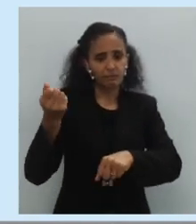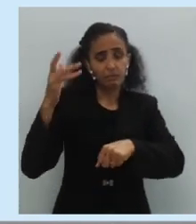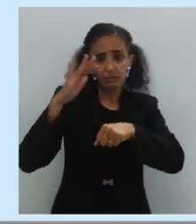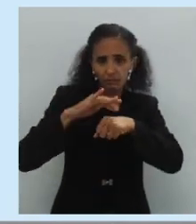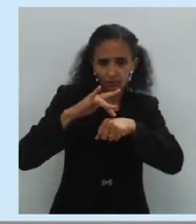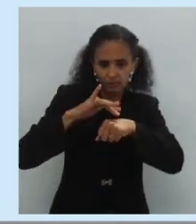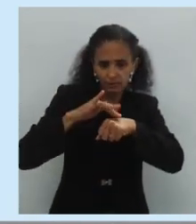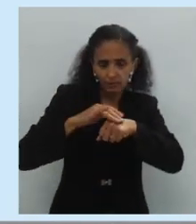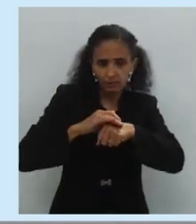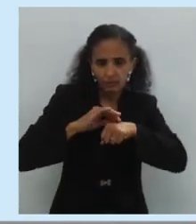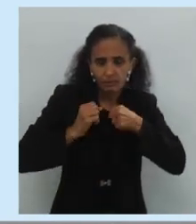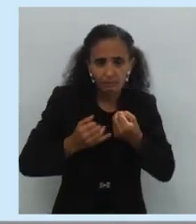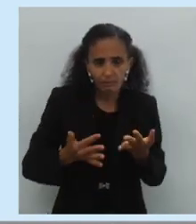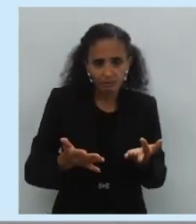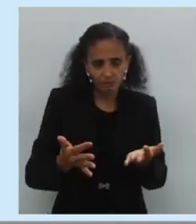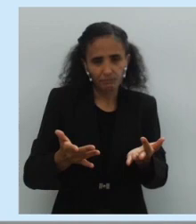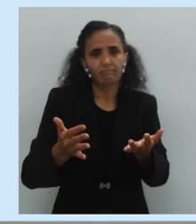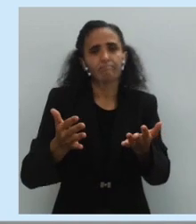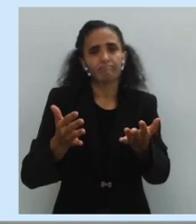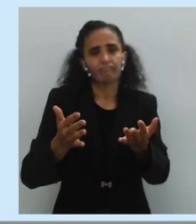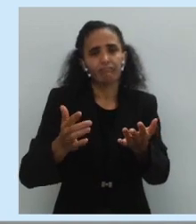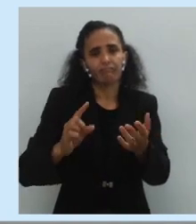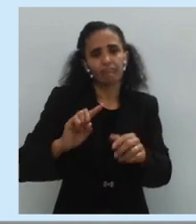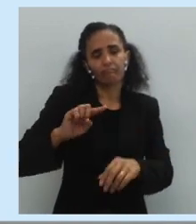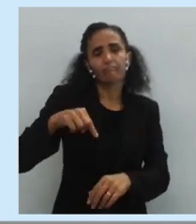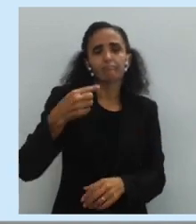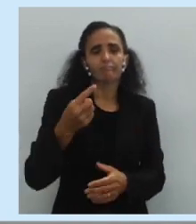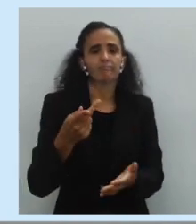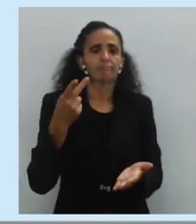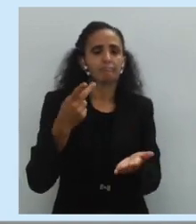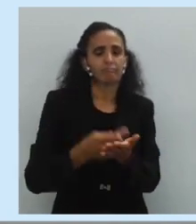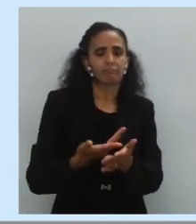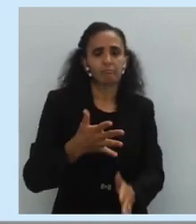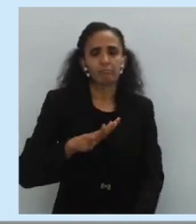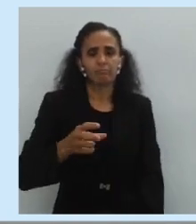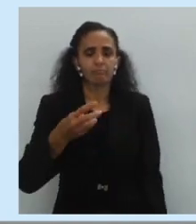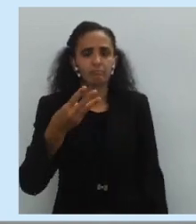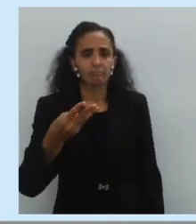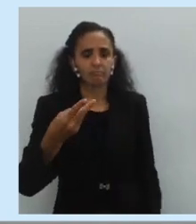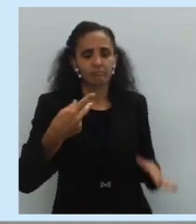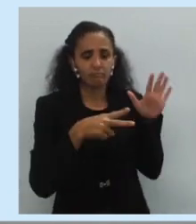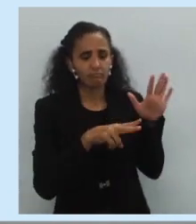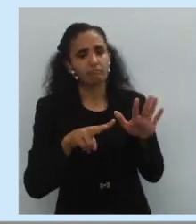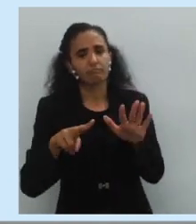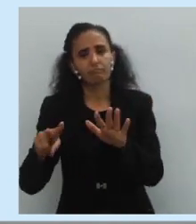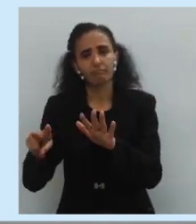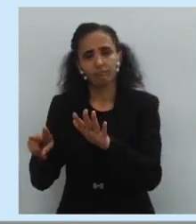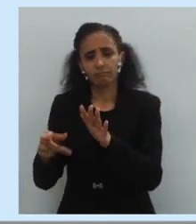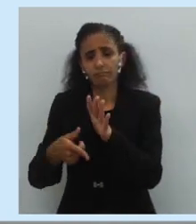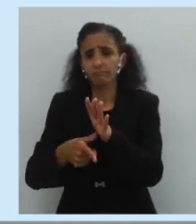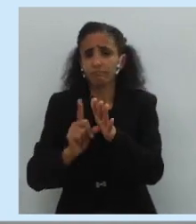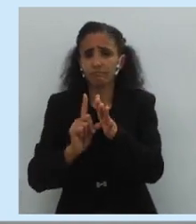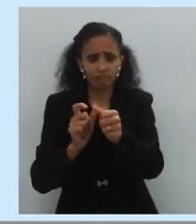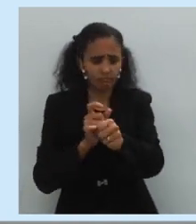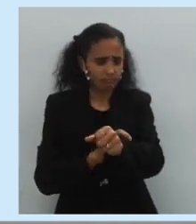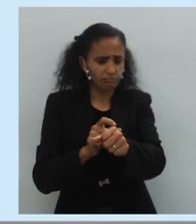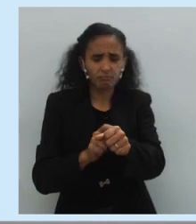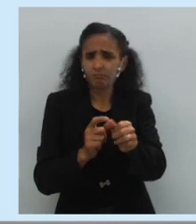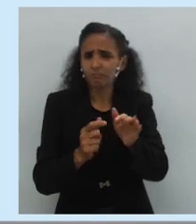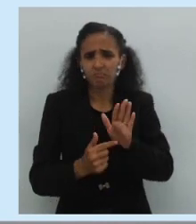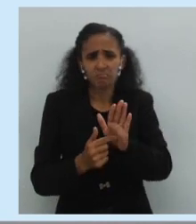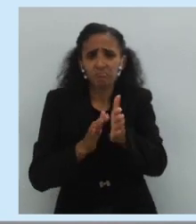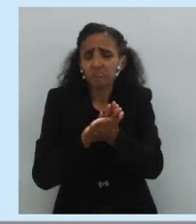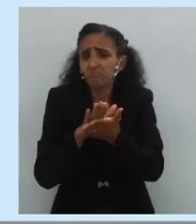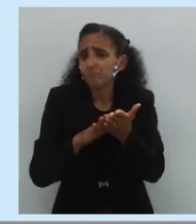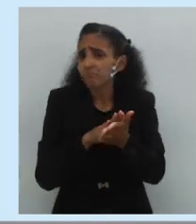Então, a transmissão da hepatite B, ela se estende aí de 2 a 3 semanas antes